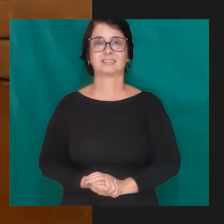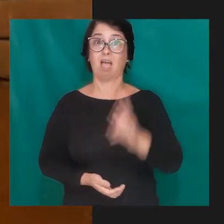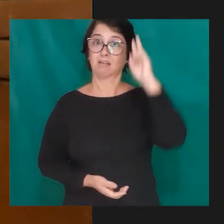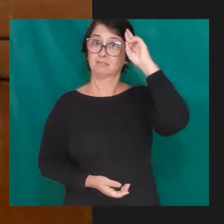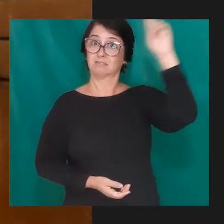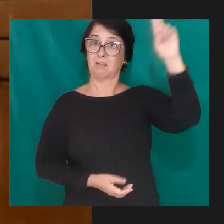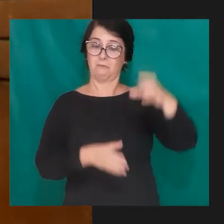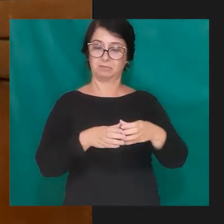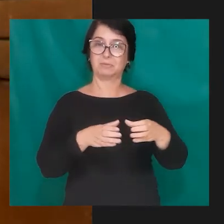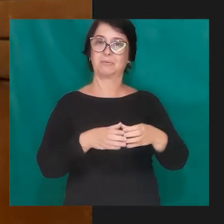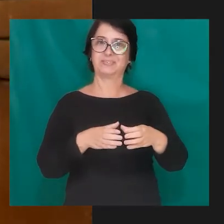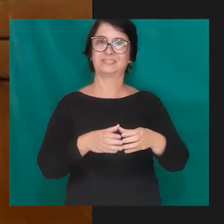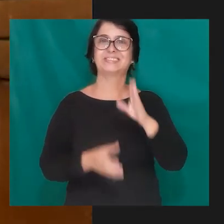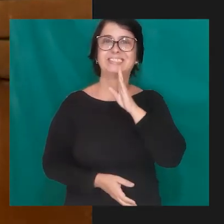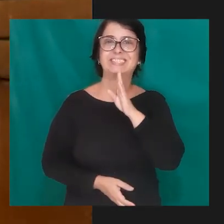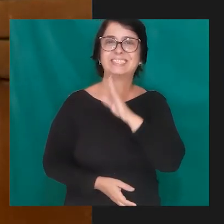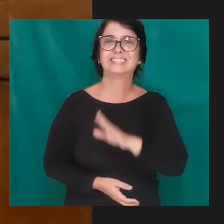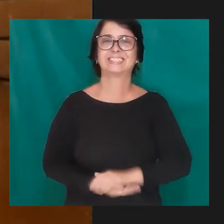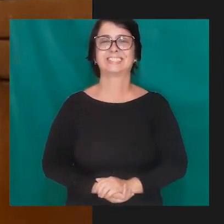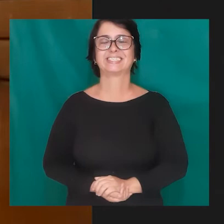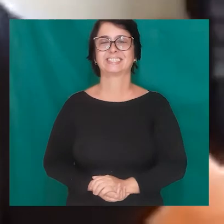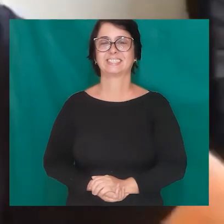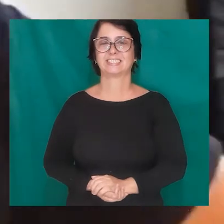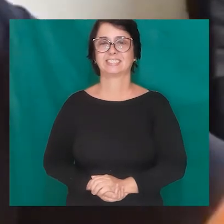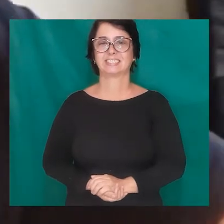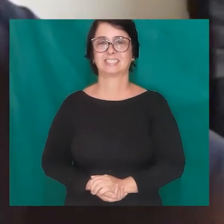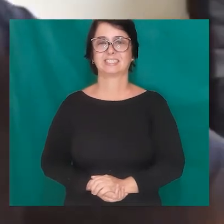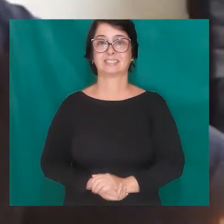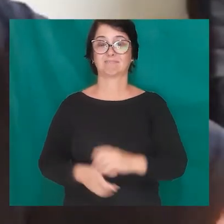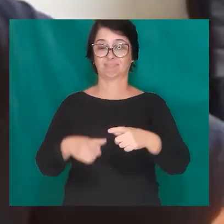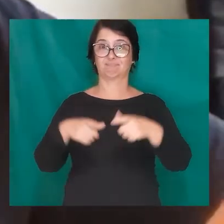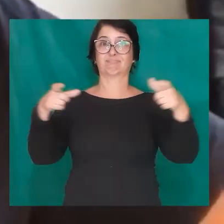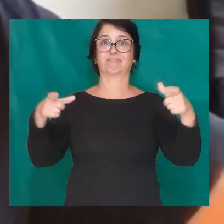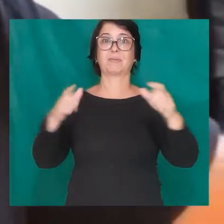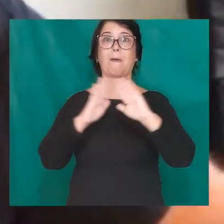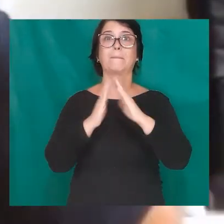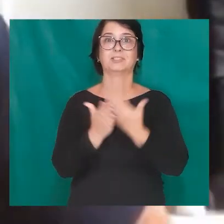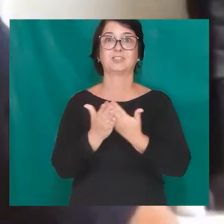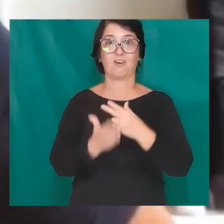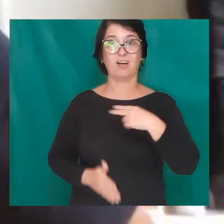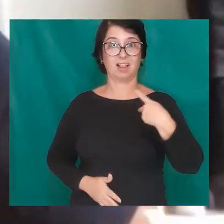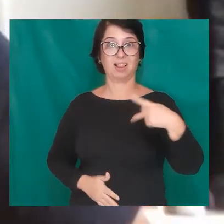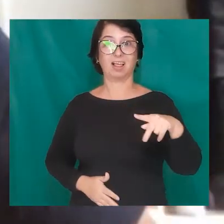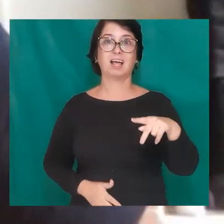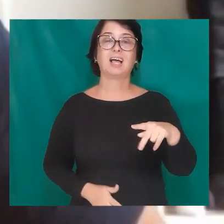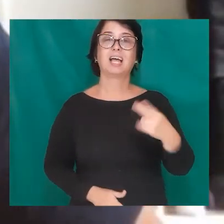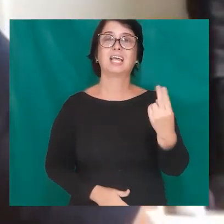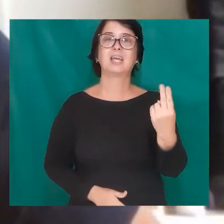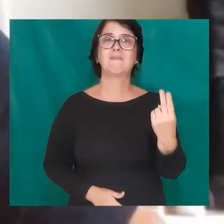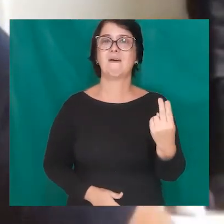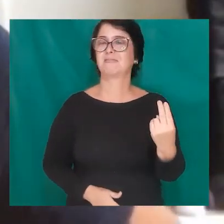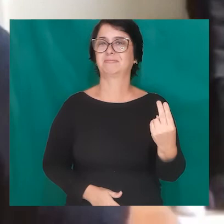da turma, sabe? Isso é legal. Isso aconteceu muito também na minha escola. Acontece, os